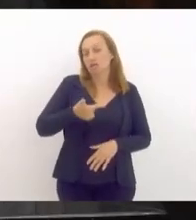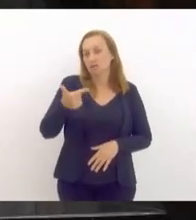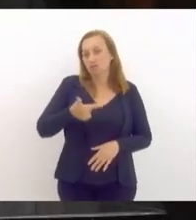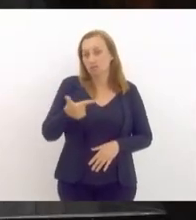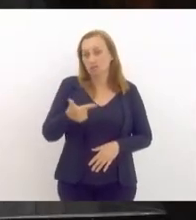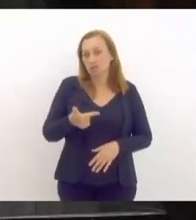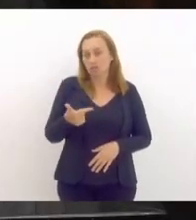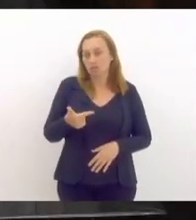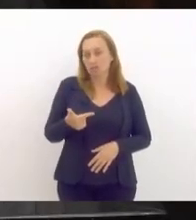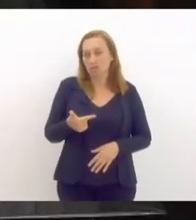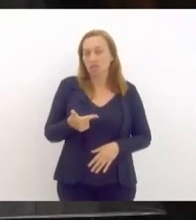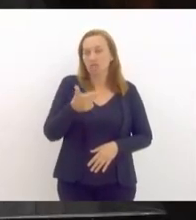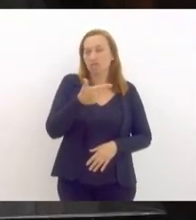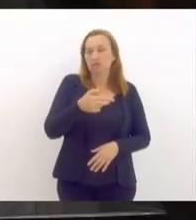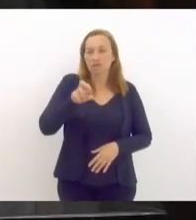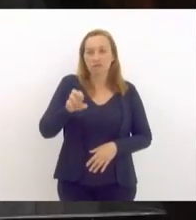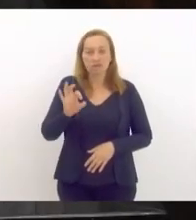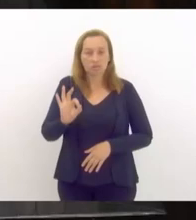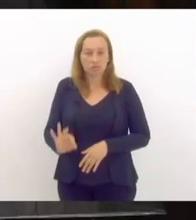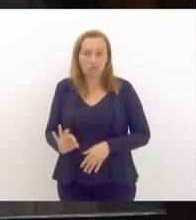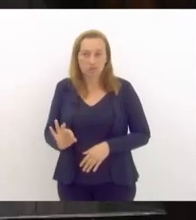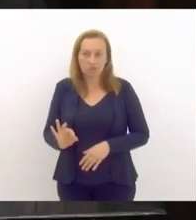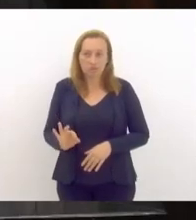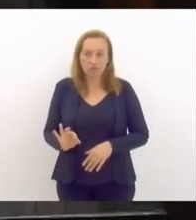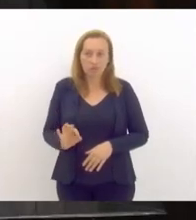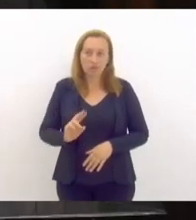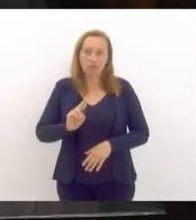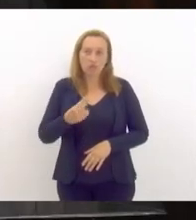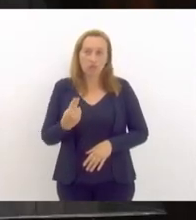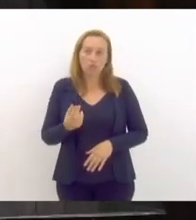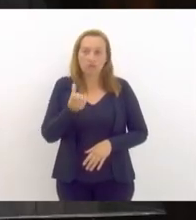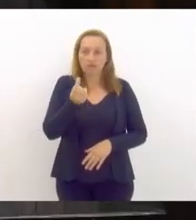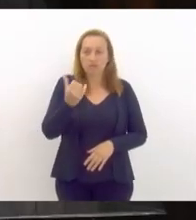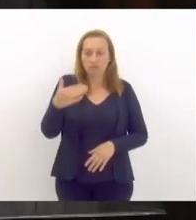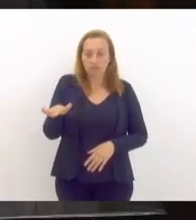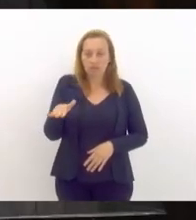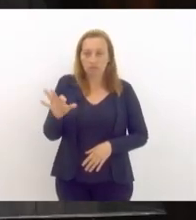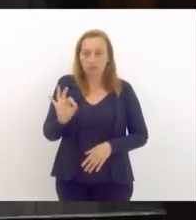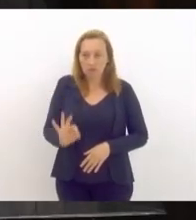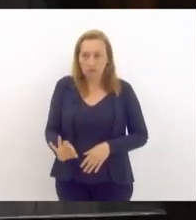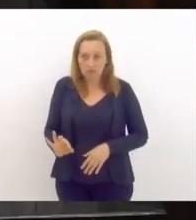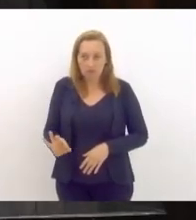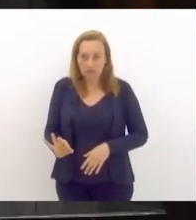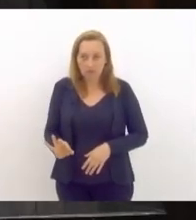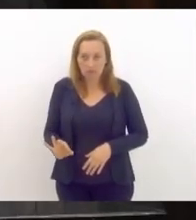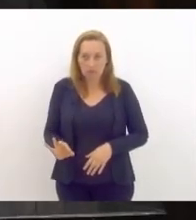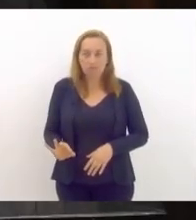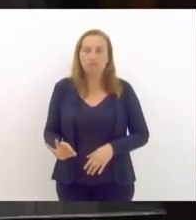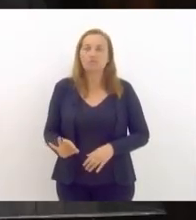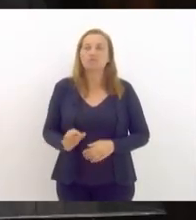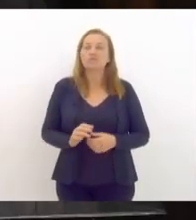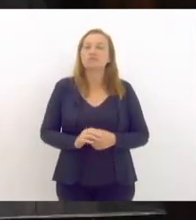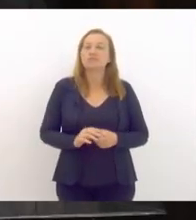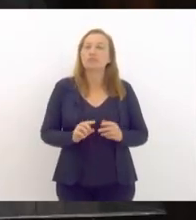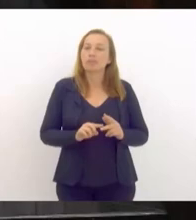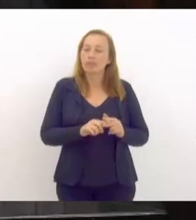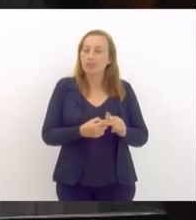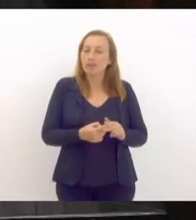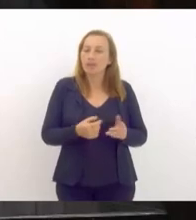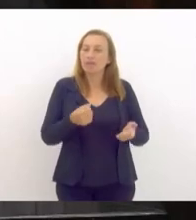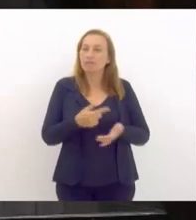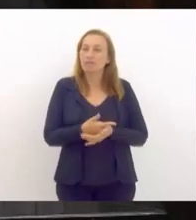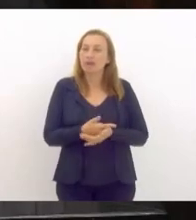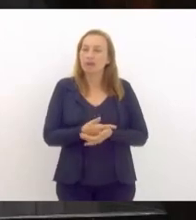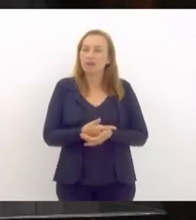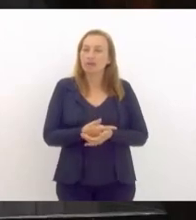correspondente a 25% desse acumulado ou seis e meio por cento em termos de recomposição para ser paga